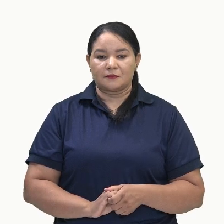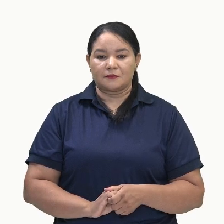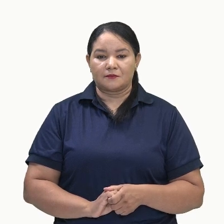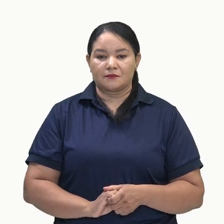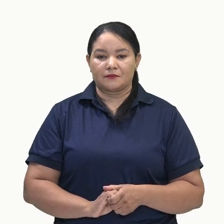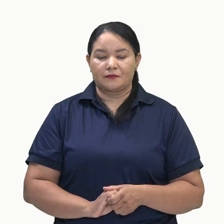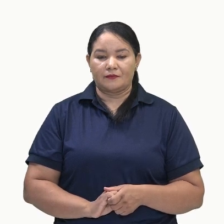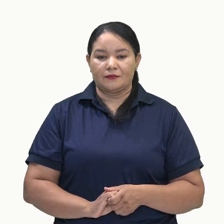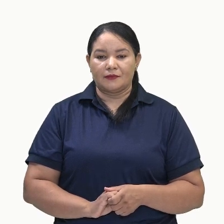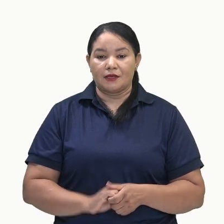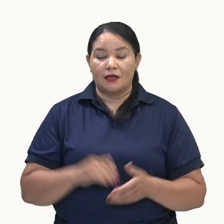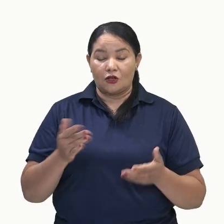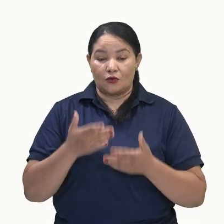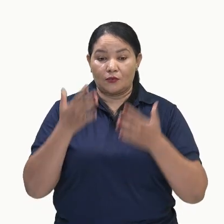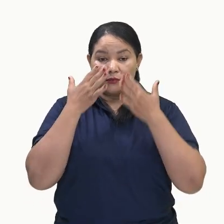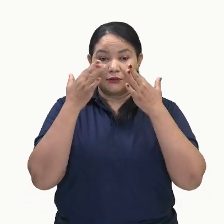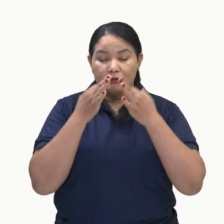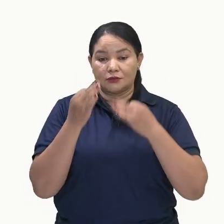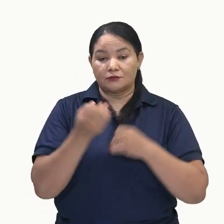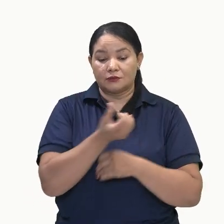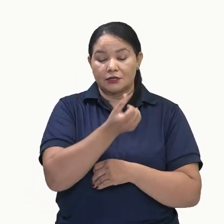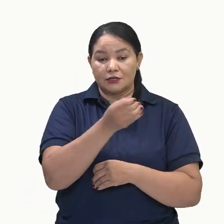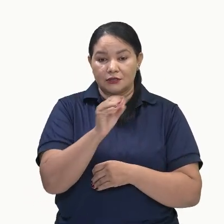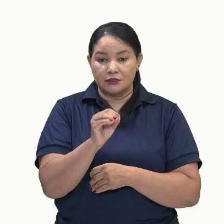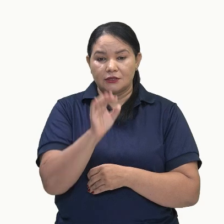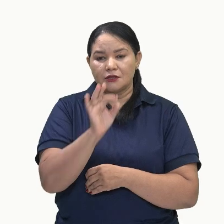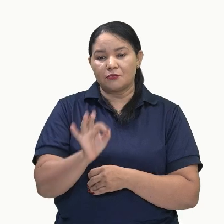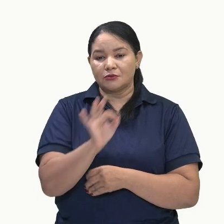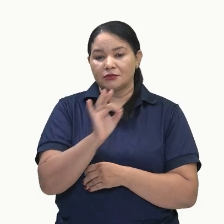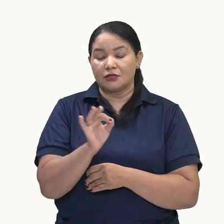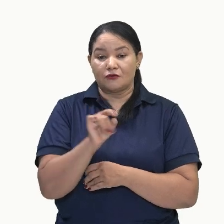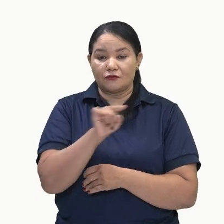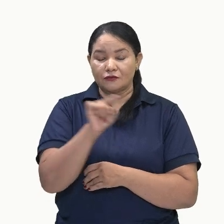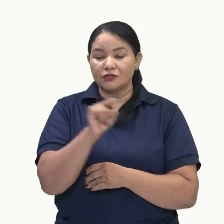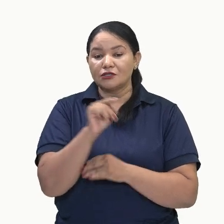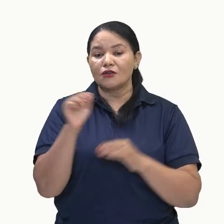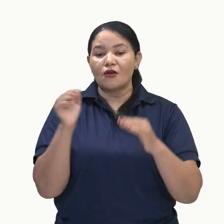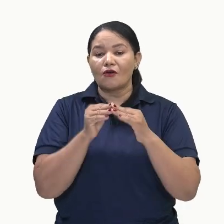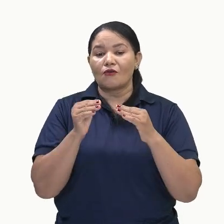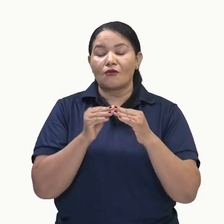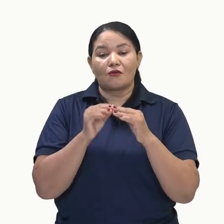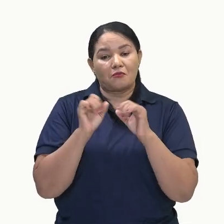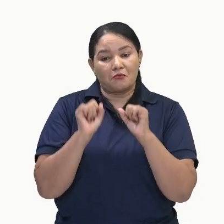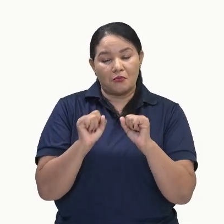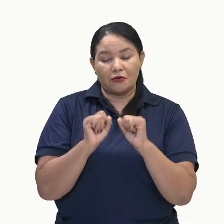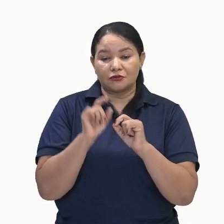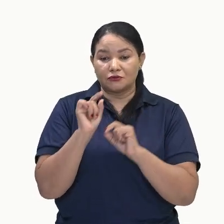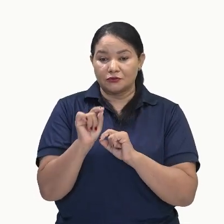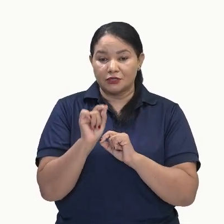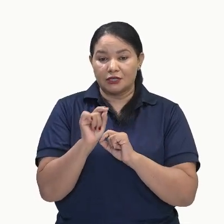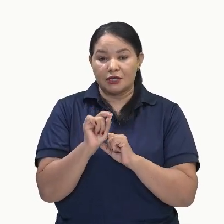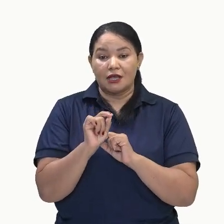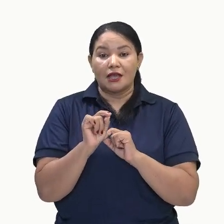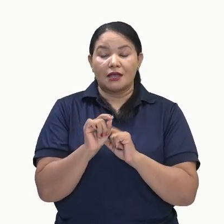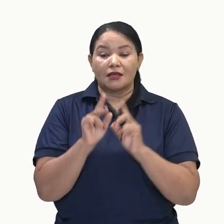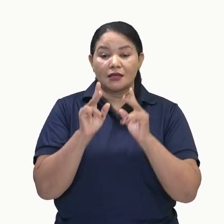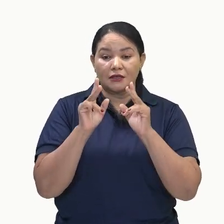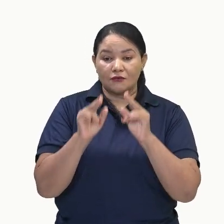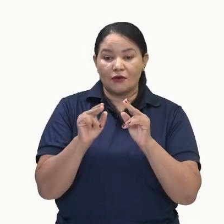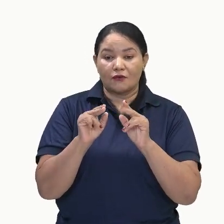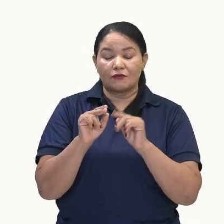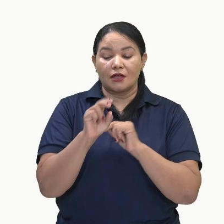atenção. 60%, você concorda que eu posso dizer que 60% é a mesma coisa